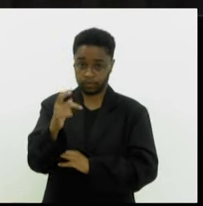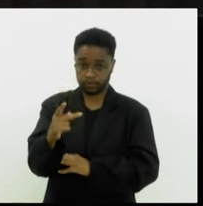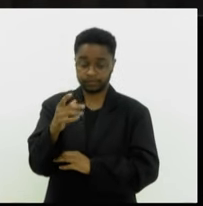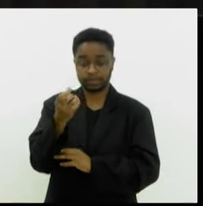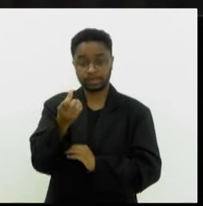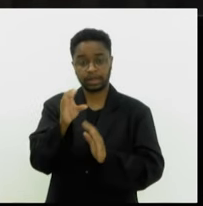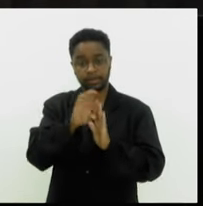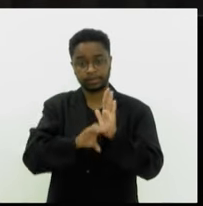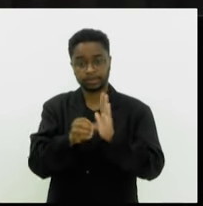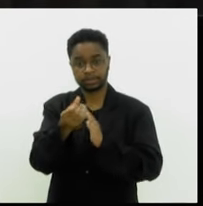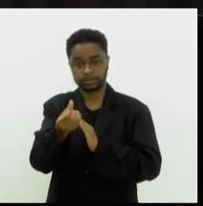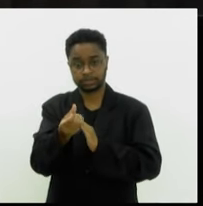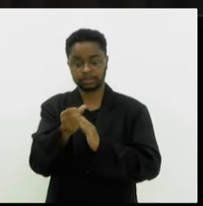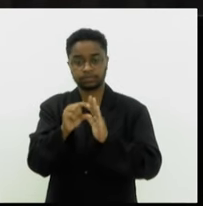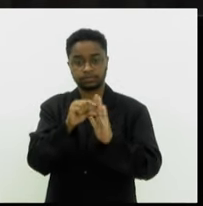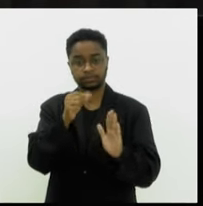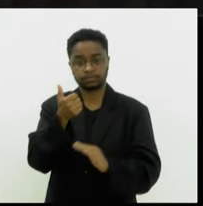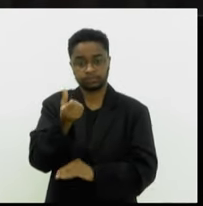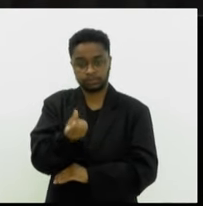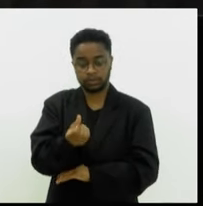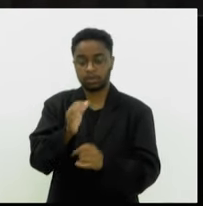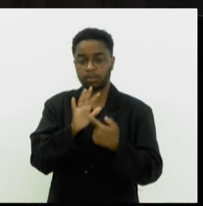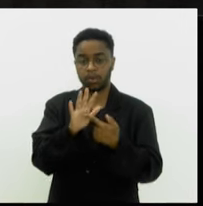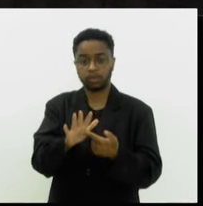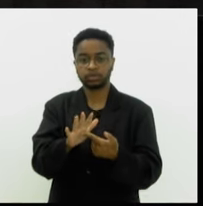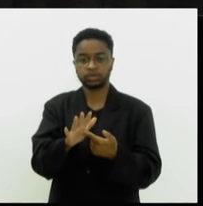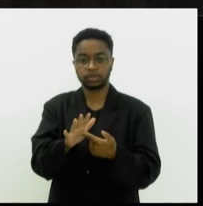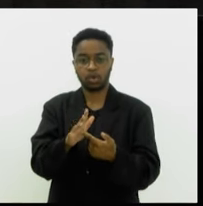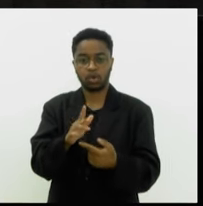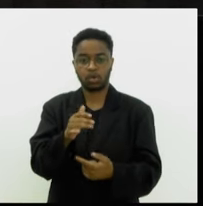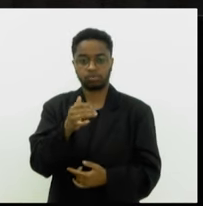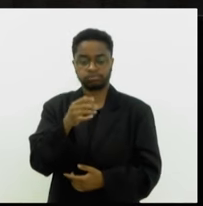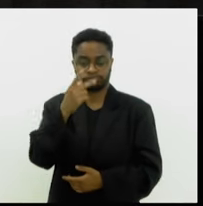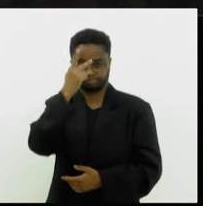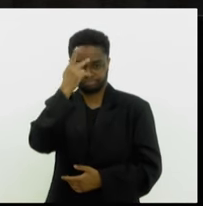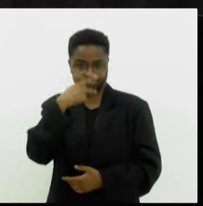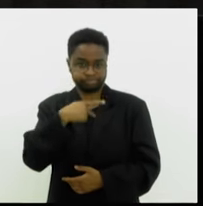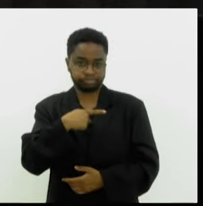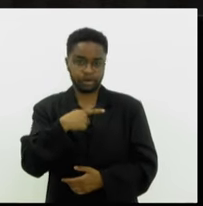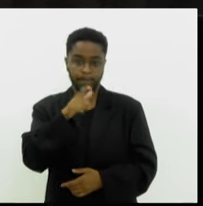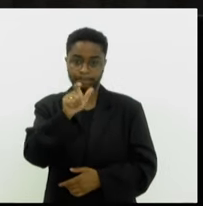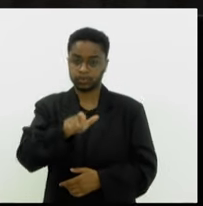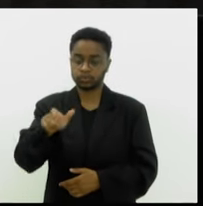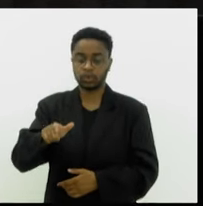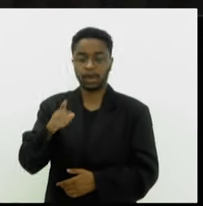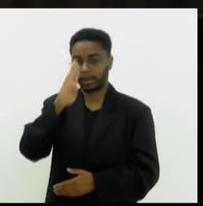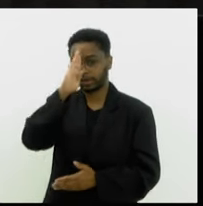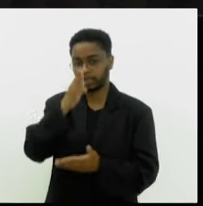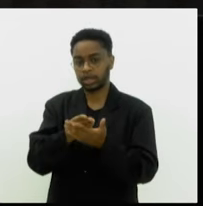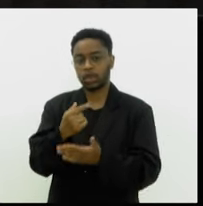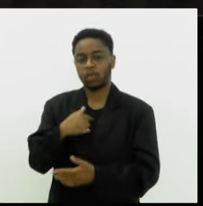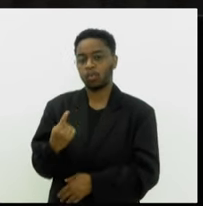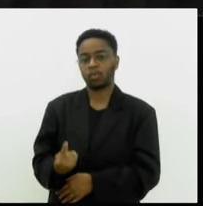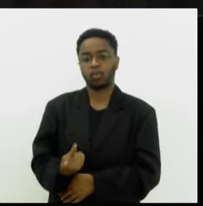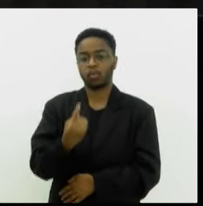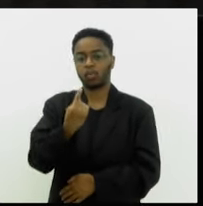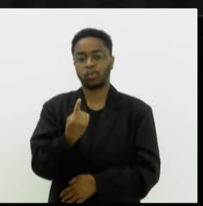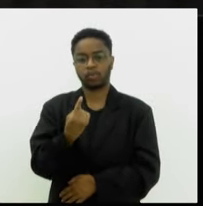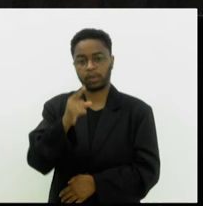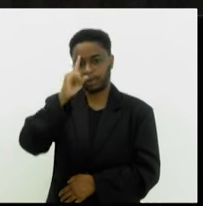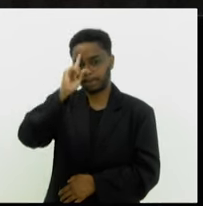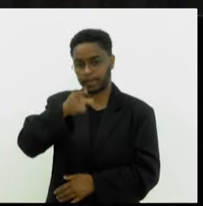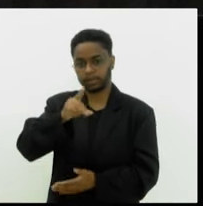16 a 19. Olhos orgulhosos, caboclo que acha que só ele que é o dono de